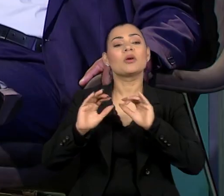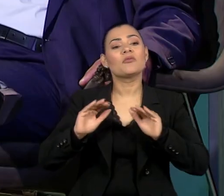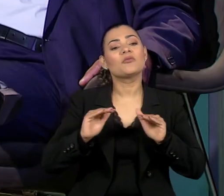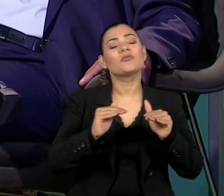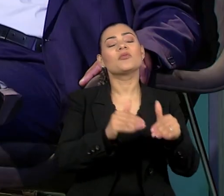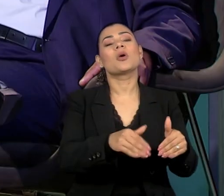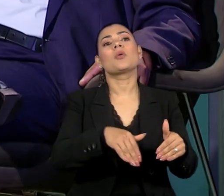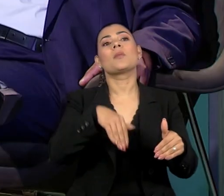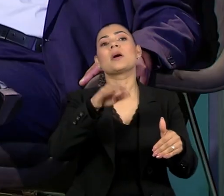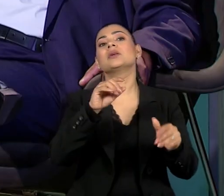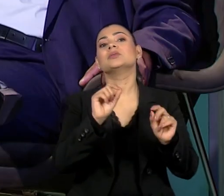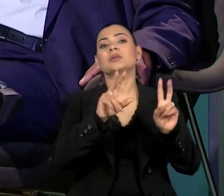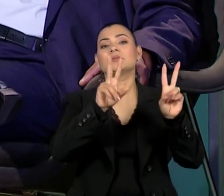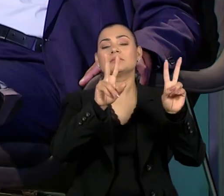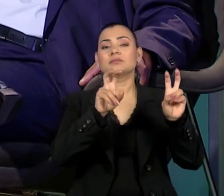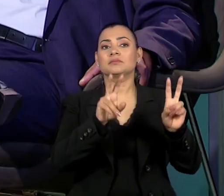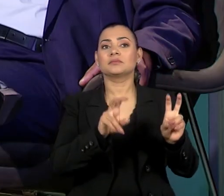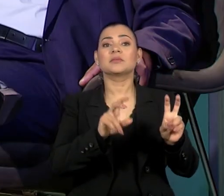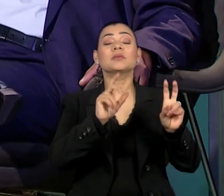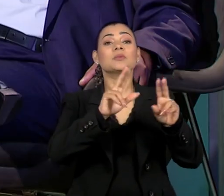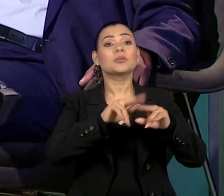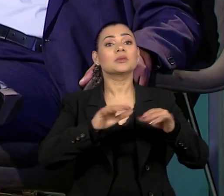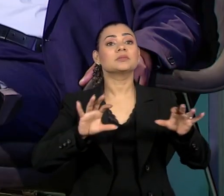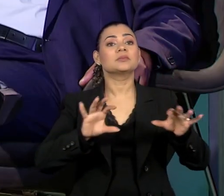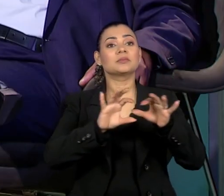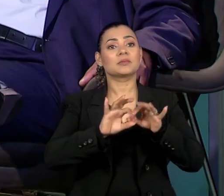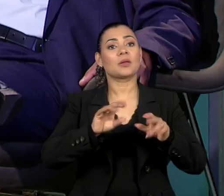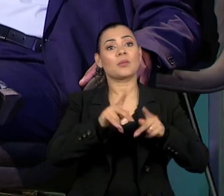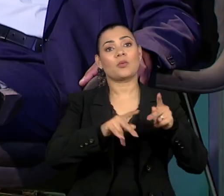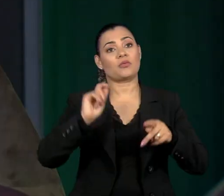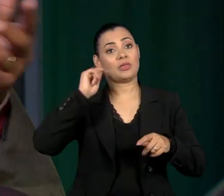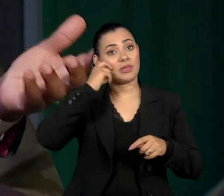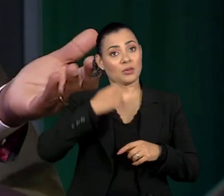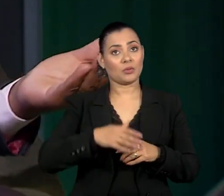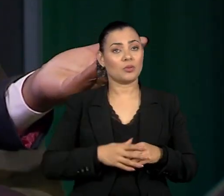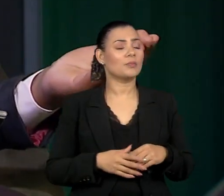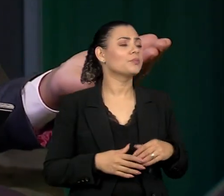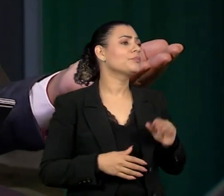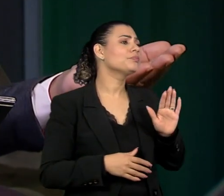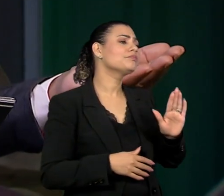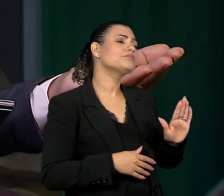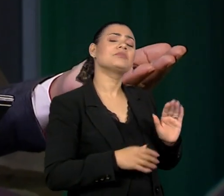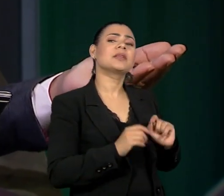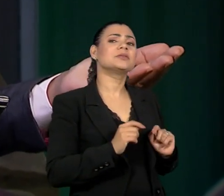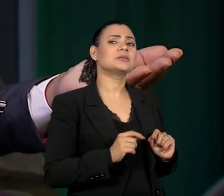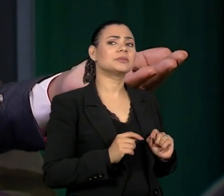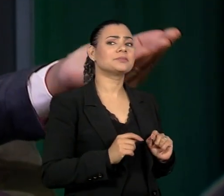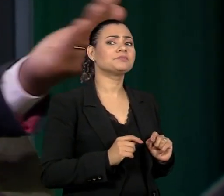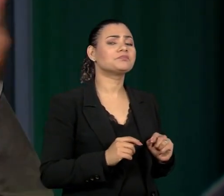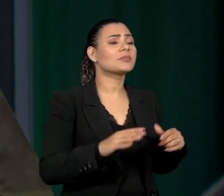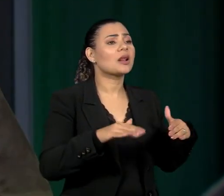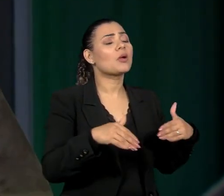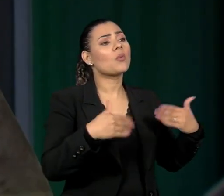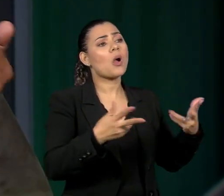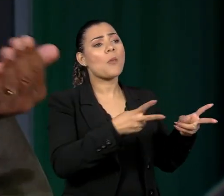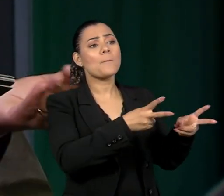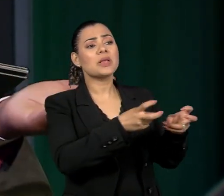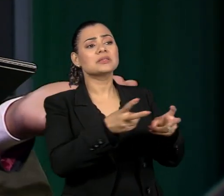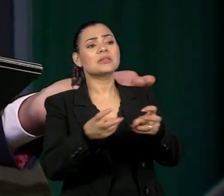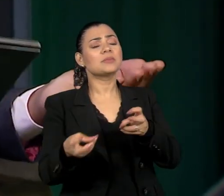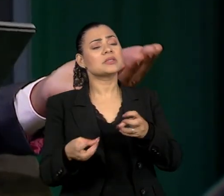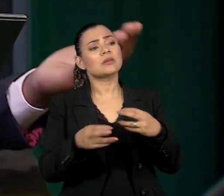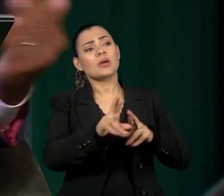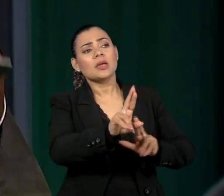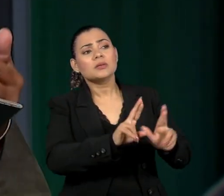para as questões ligadas à população negra. E qual tem sido a percepção e qual